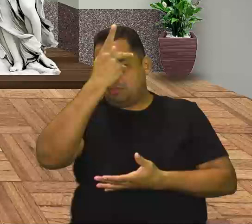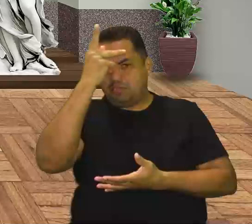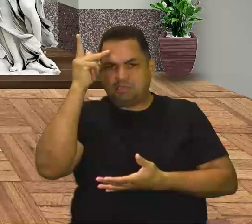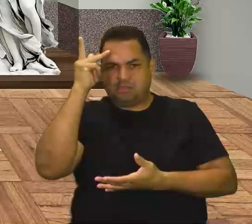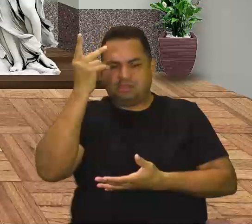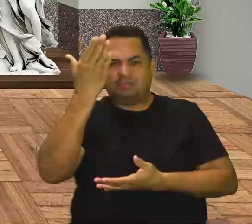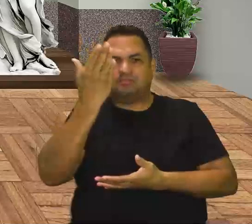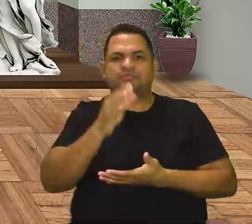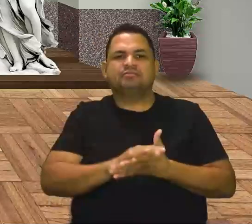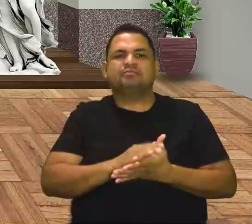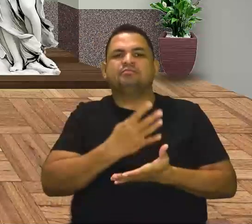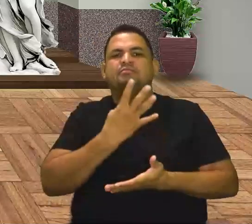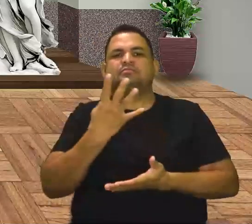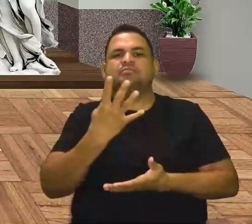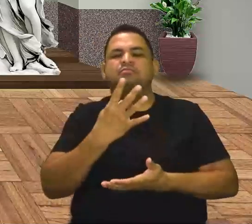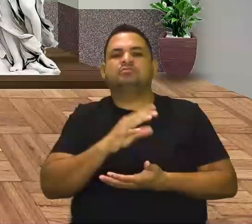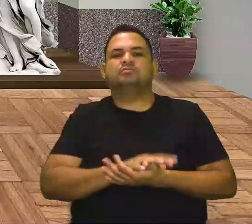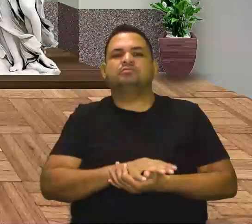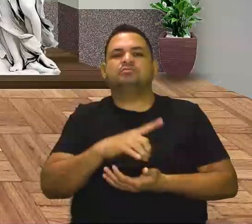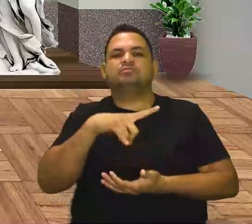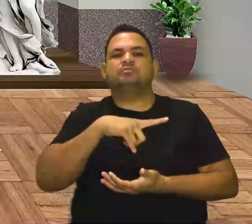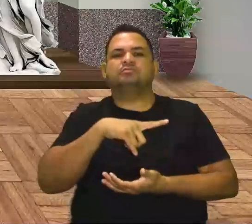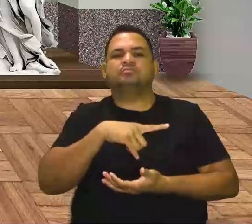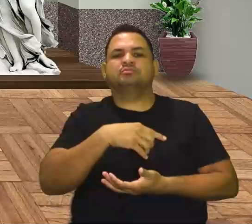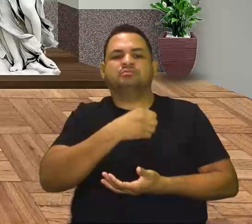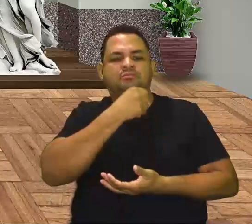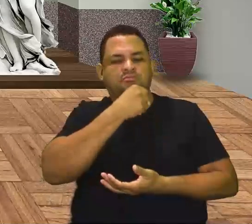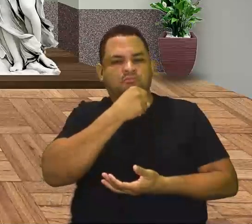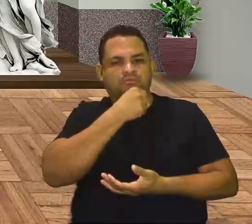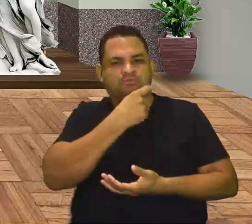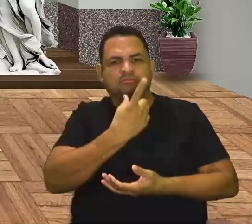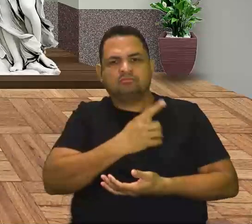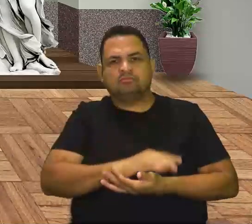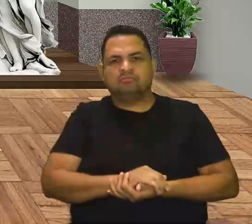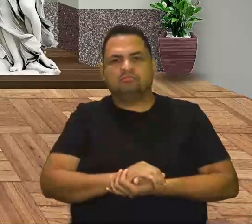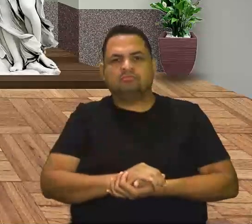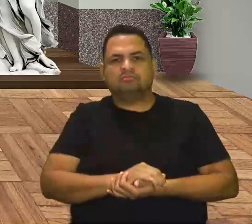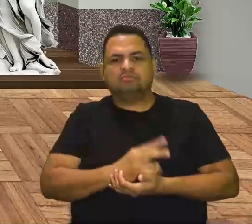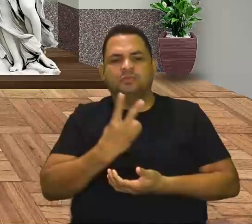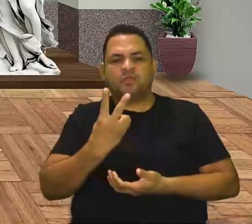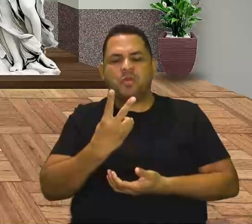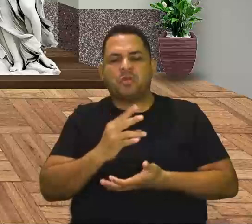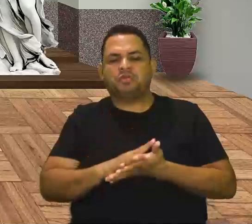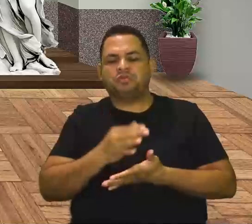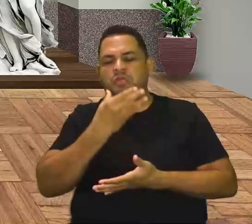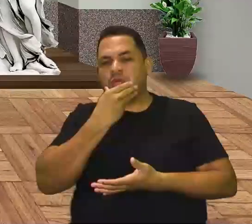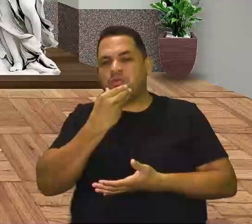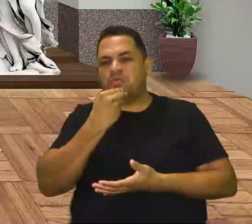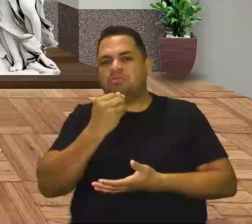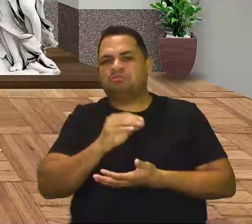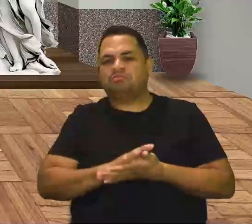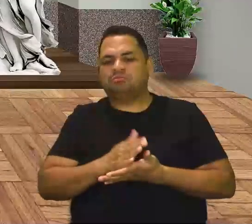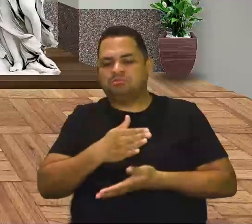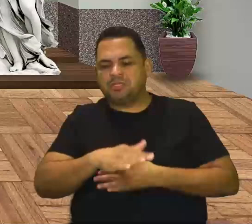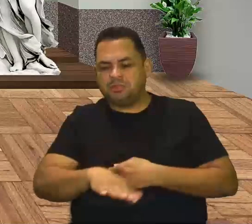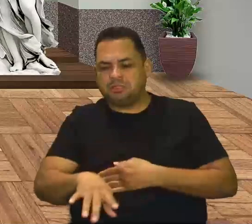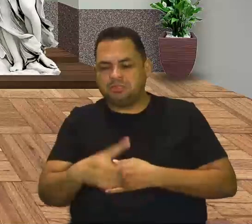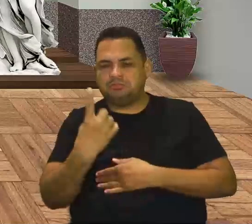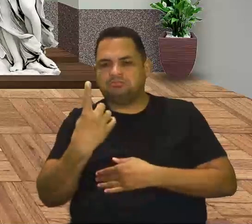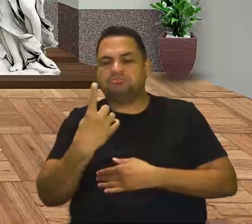coloca, dentro dessas 4 pessoas, nós temos um velho, 2 homens feitos e uma